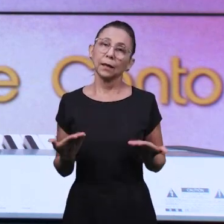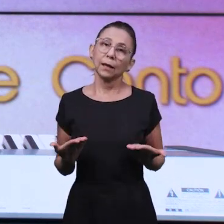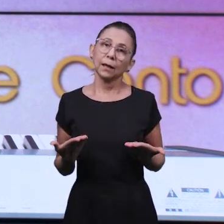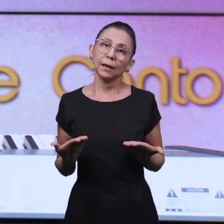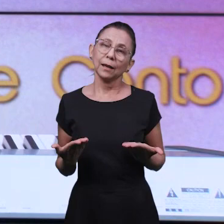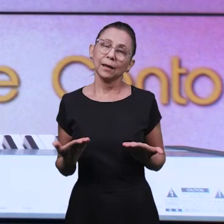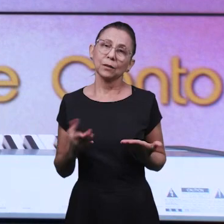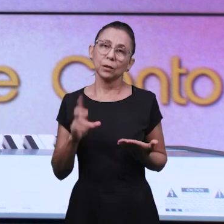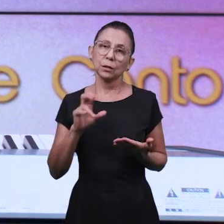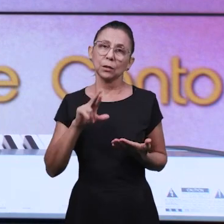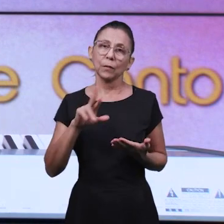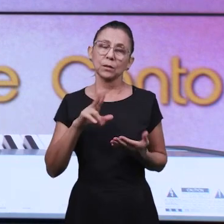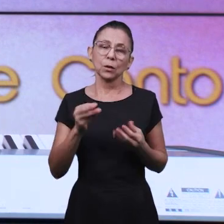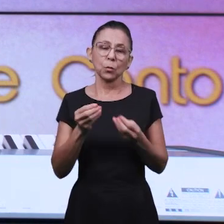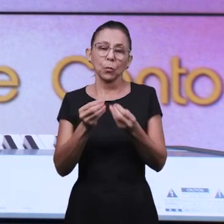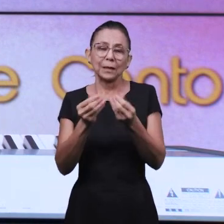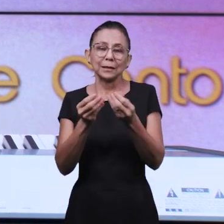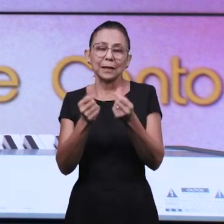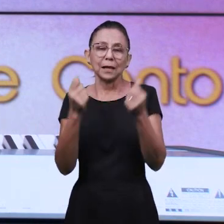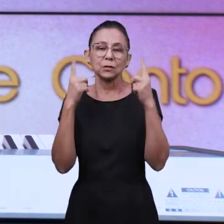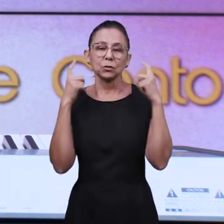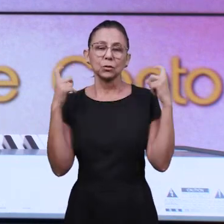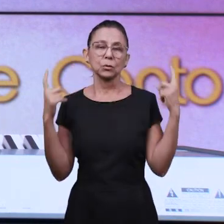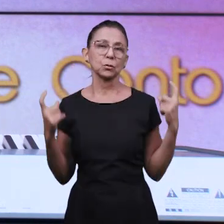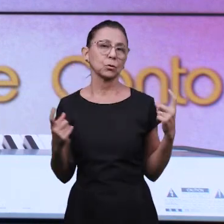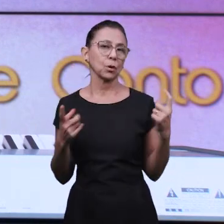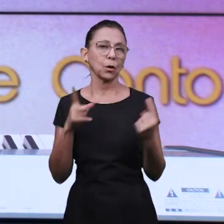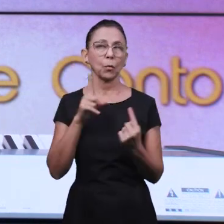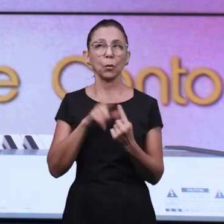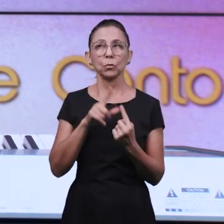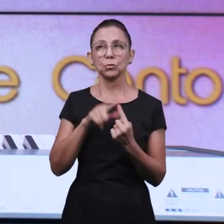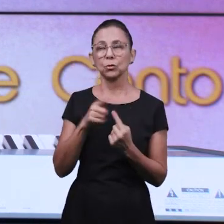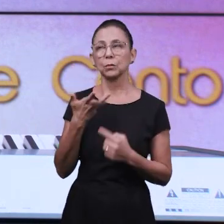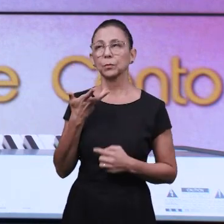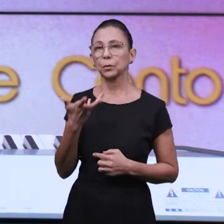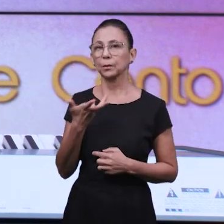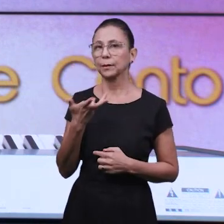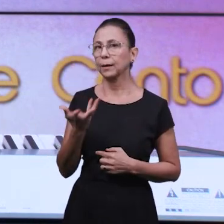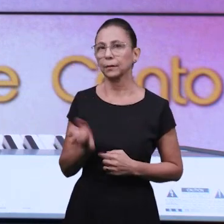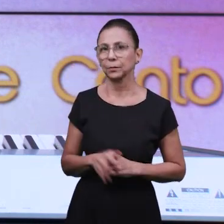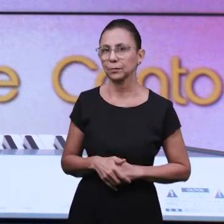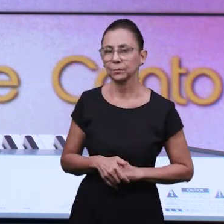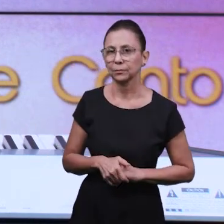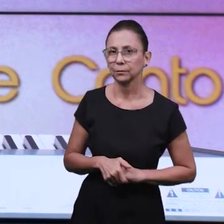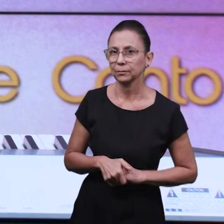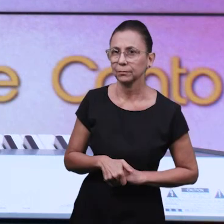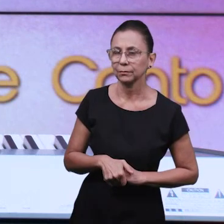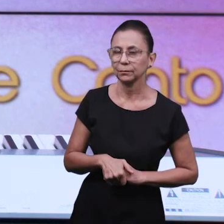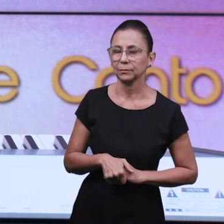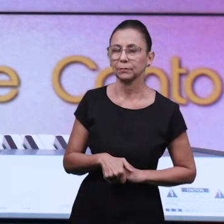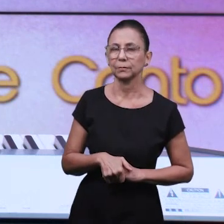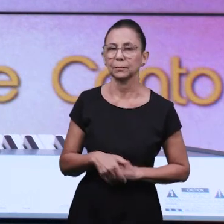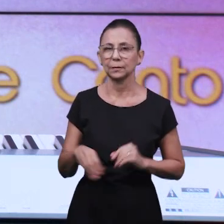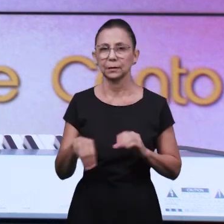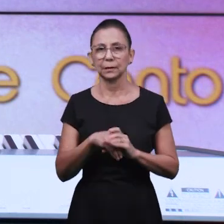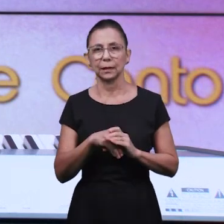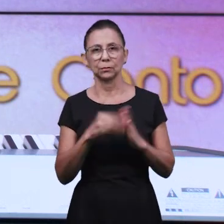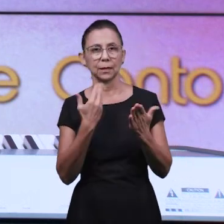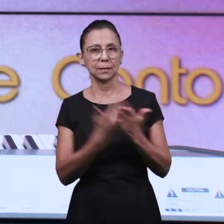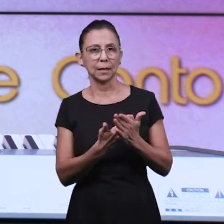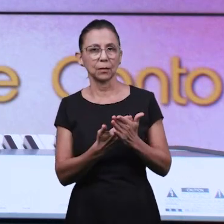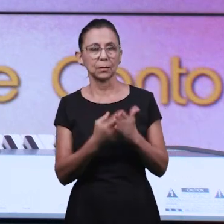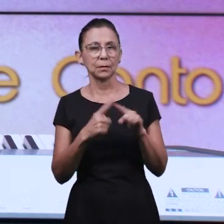a qualidade do som, o tipo de sonoridade que eu quero no repertório que nós estamos